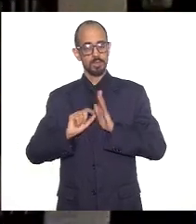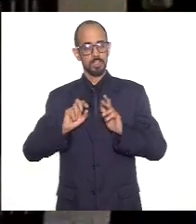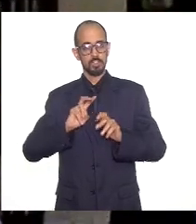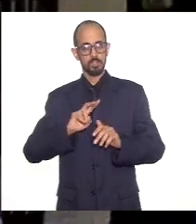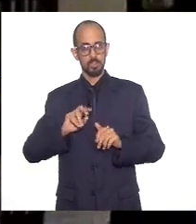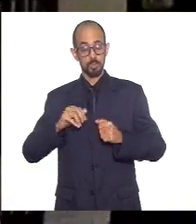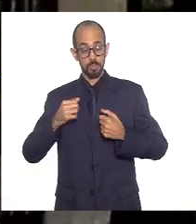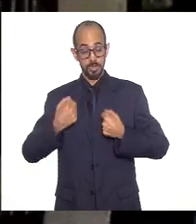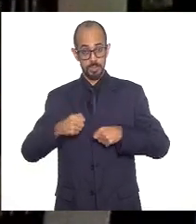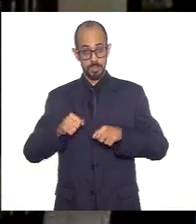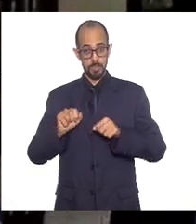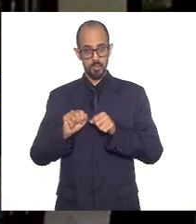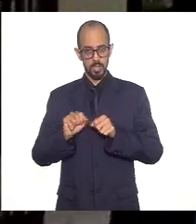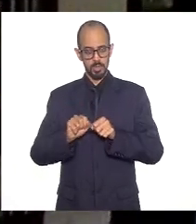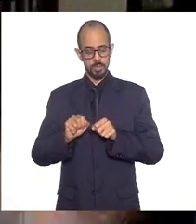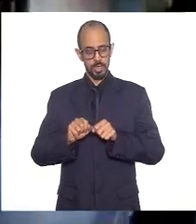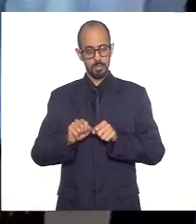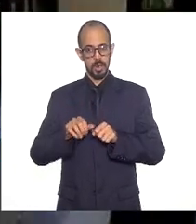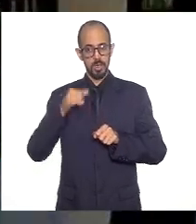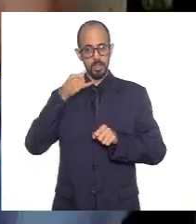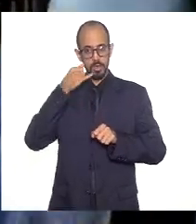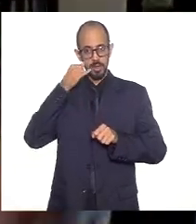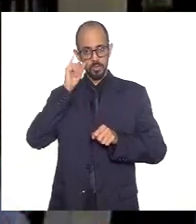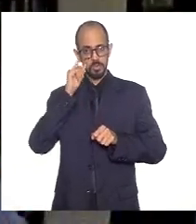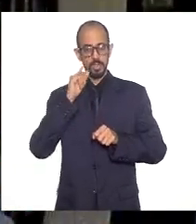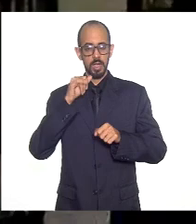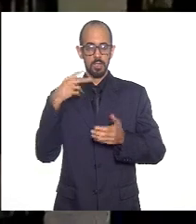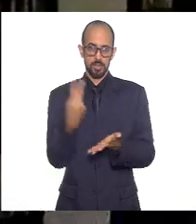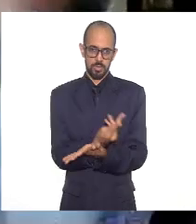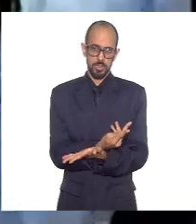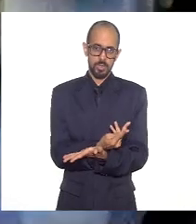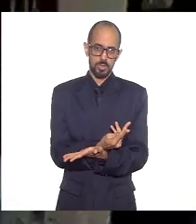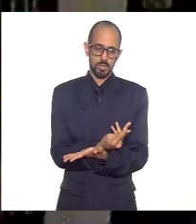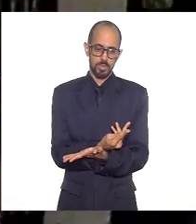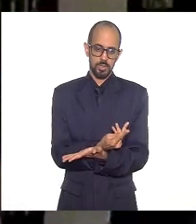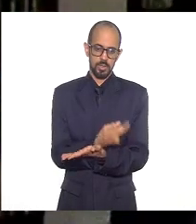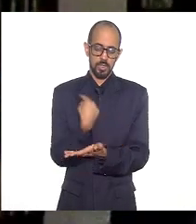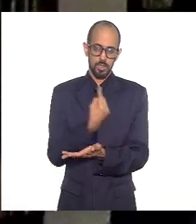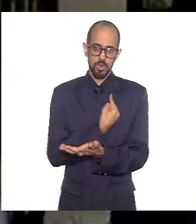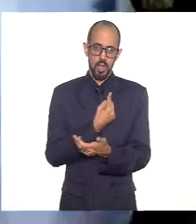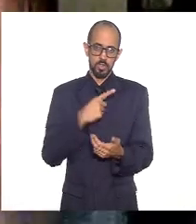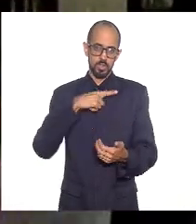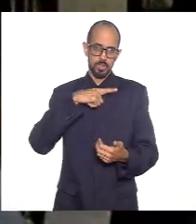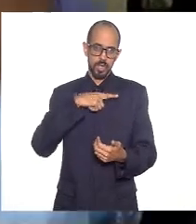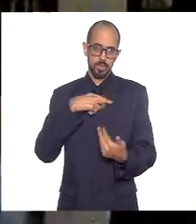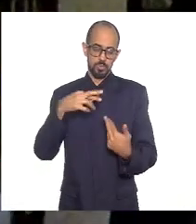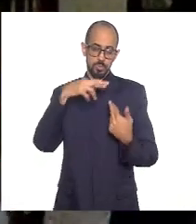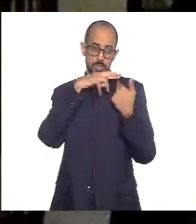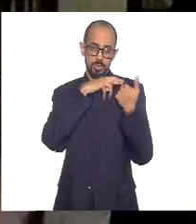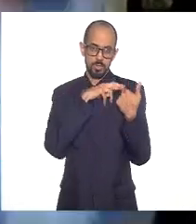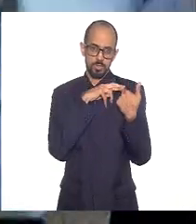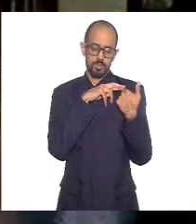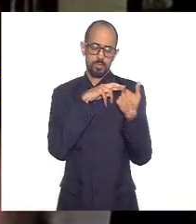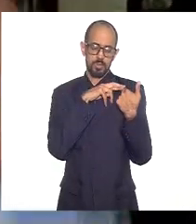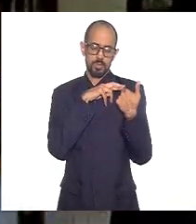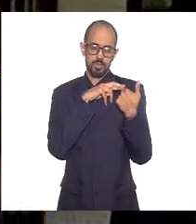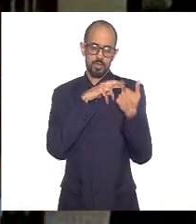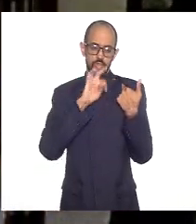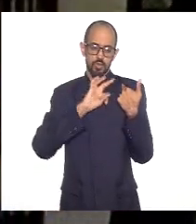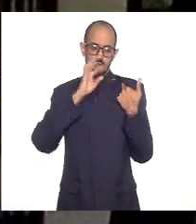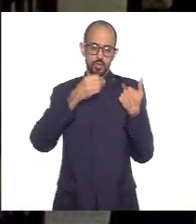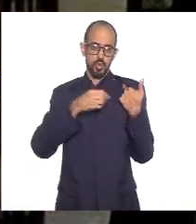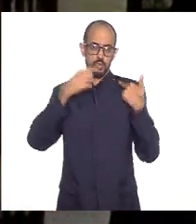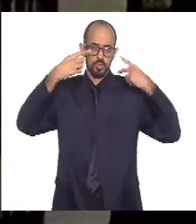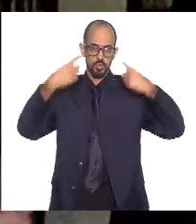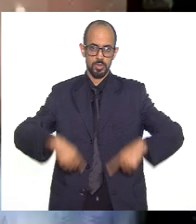para impedir que isto aconteça. E isso daí, nós temos uma responsabilidade como Legislativo